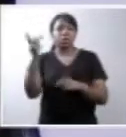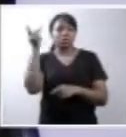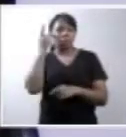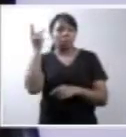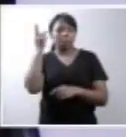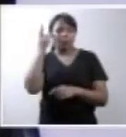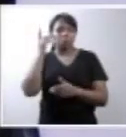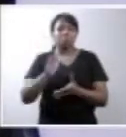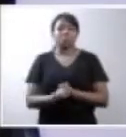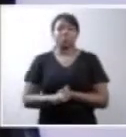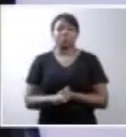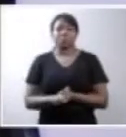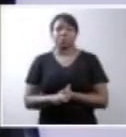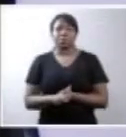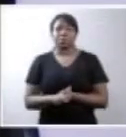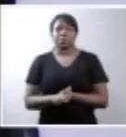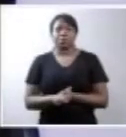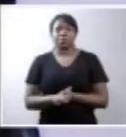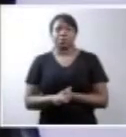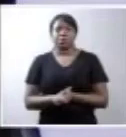Paulo.